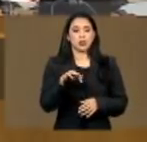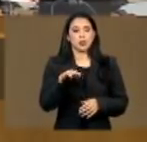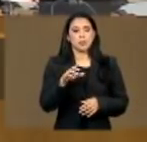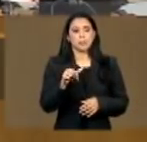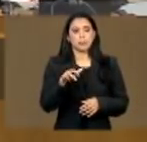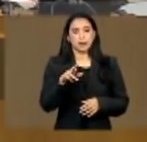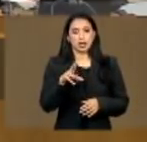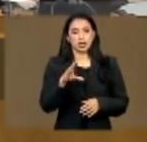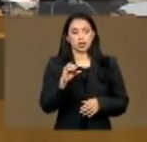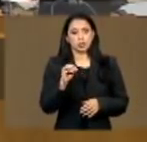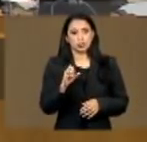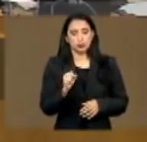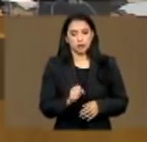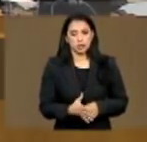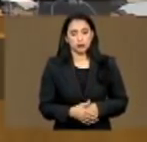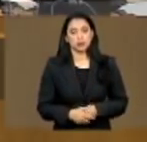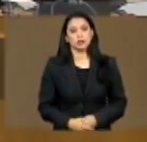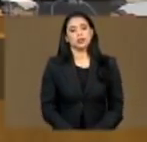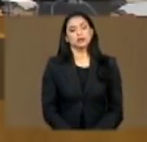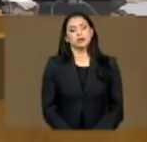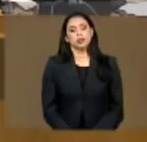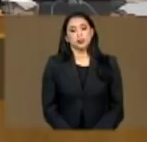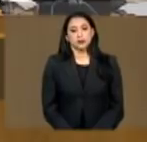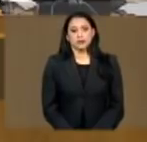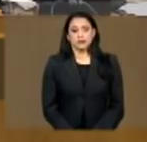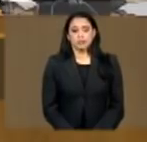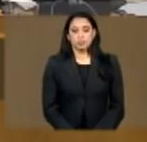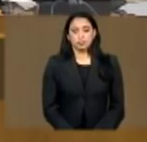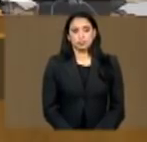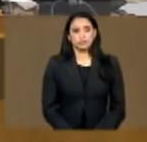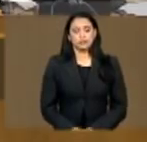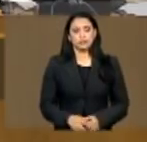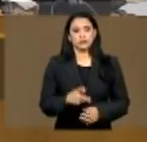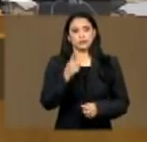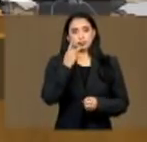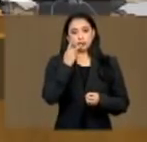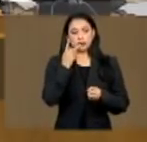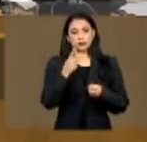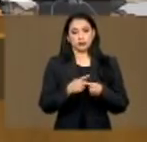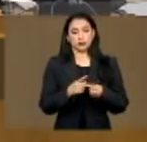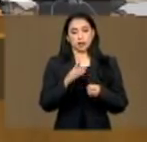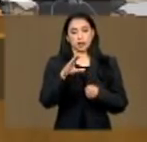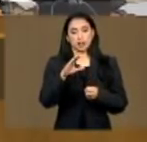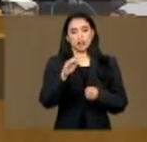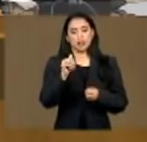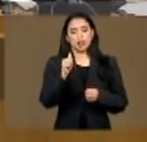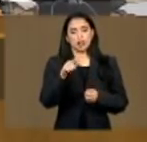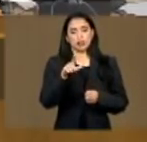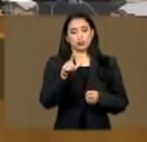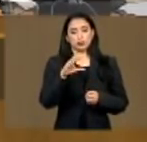freitas e concedo a palavra procurador geral da república alcides martins que falará